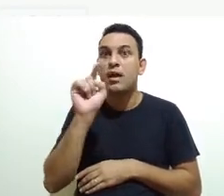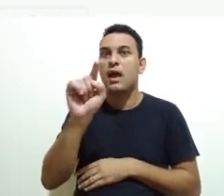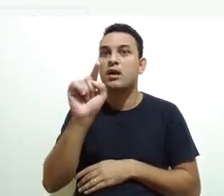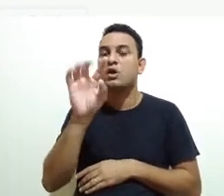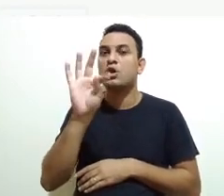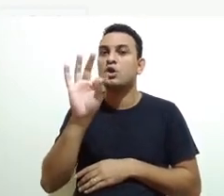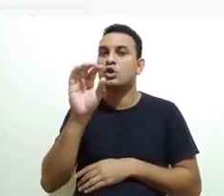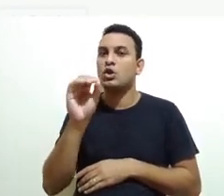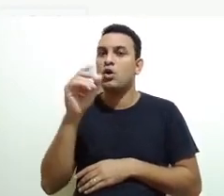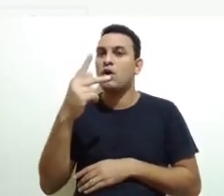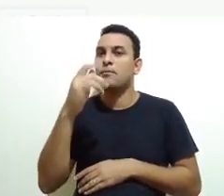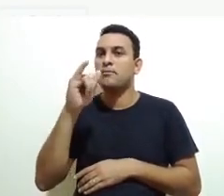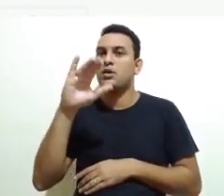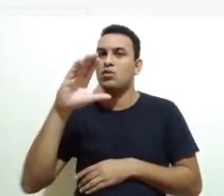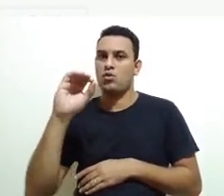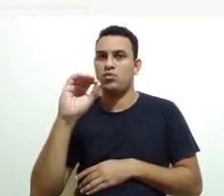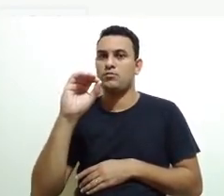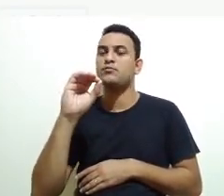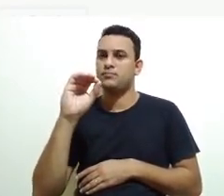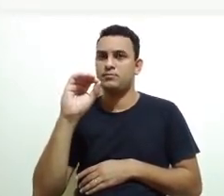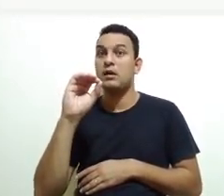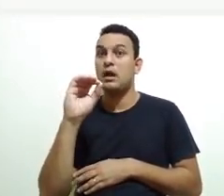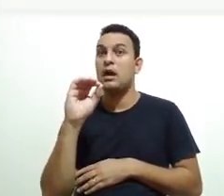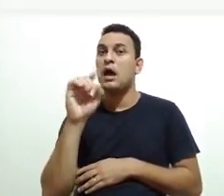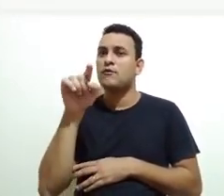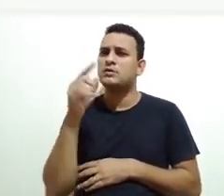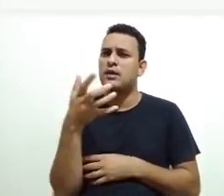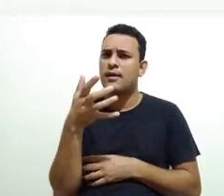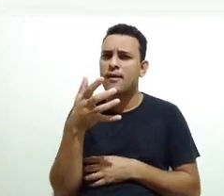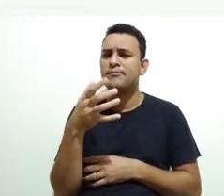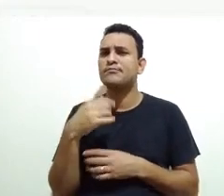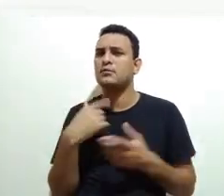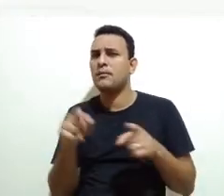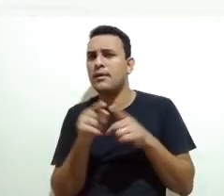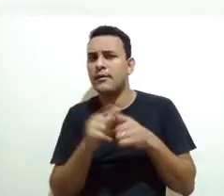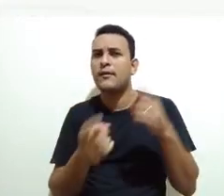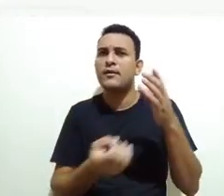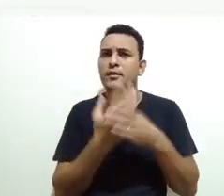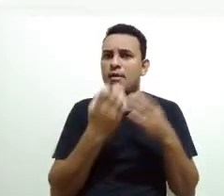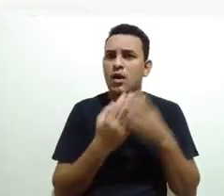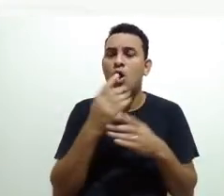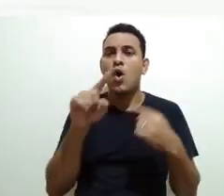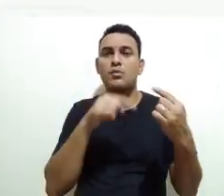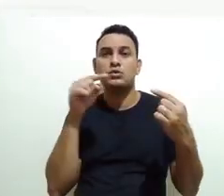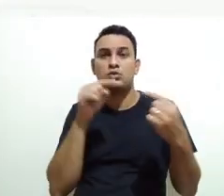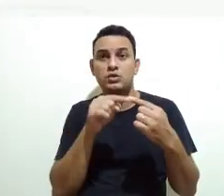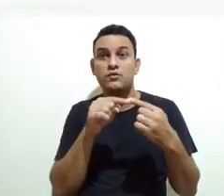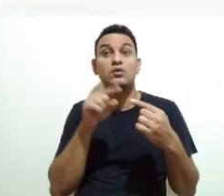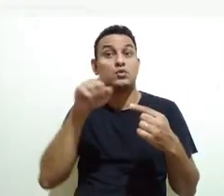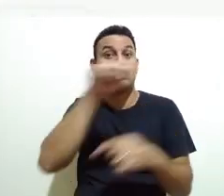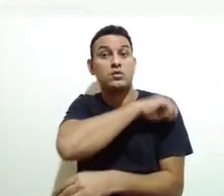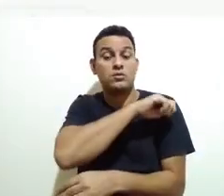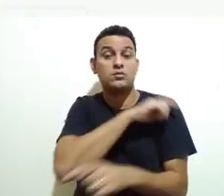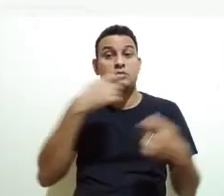criação, localize e clique no campo Tópico. Caso queira criar critérios de